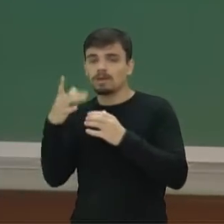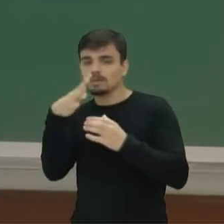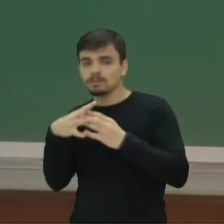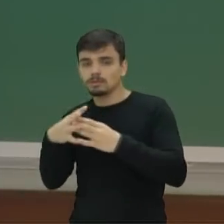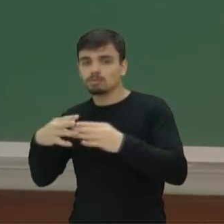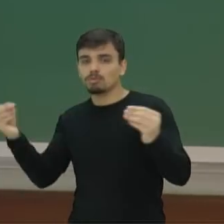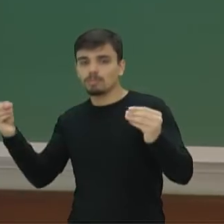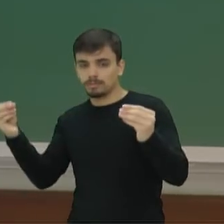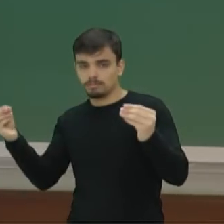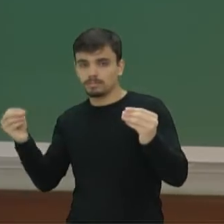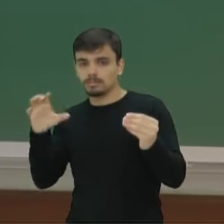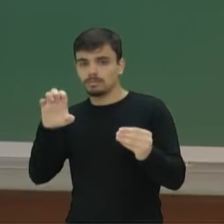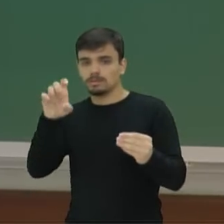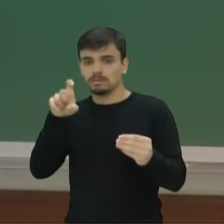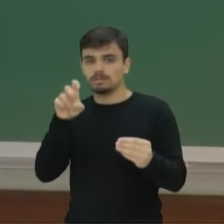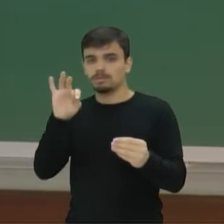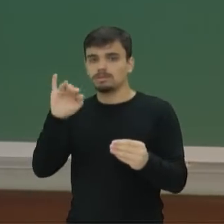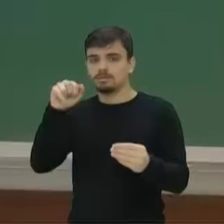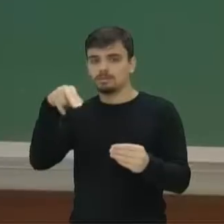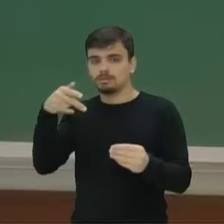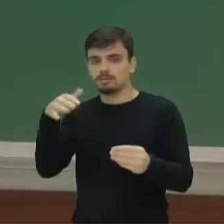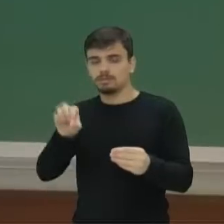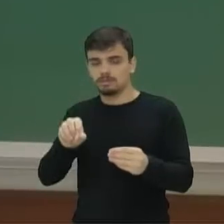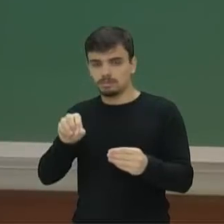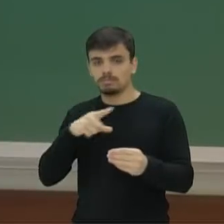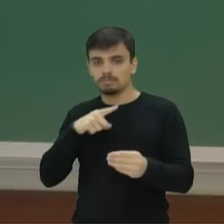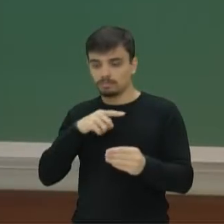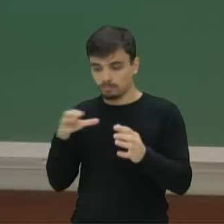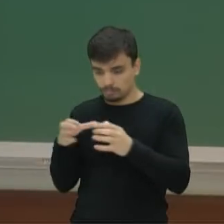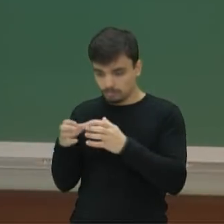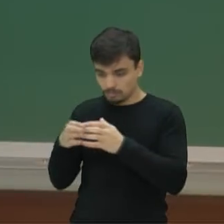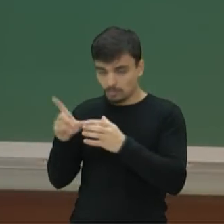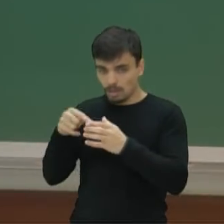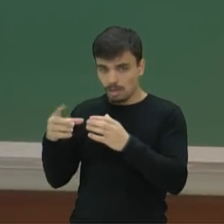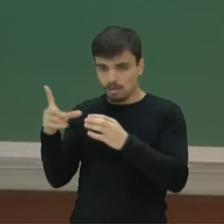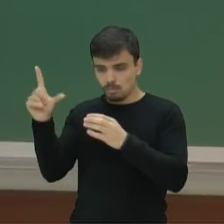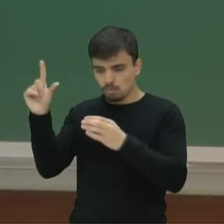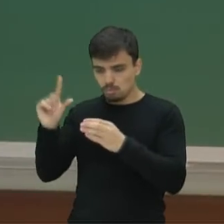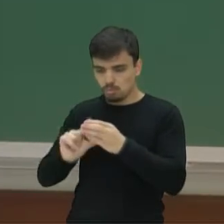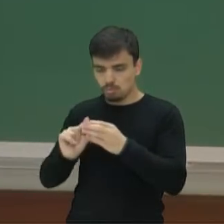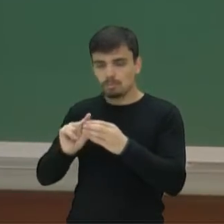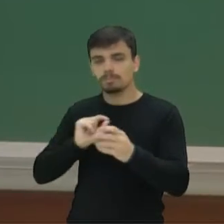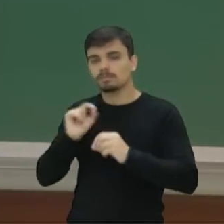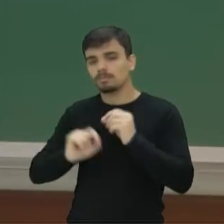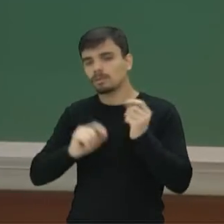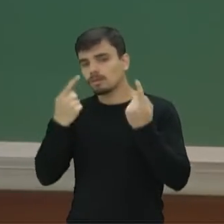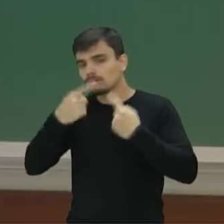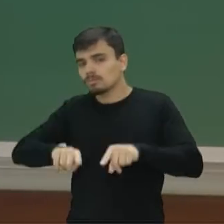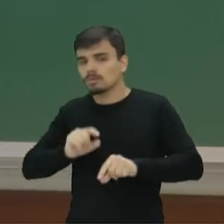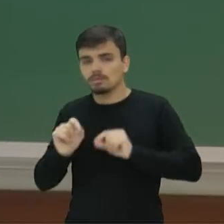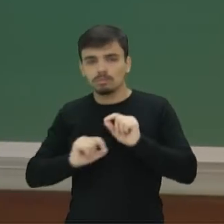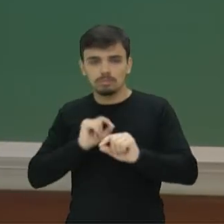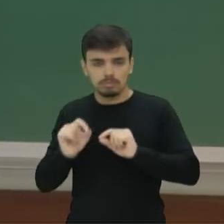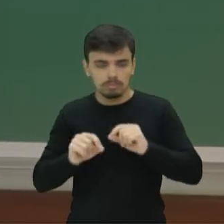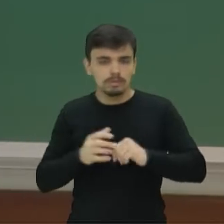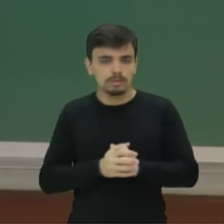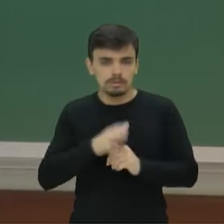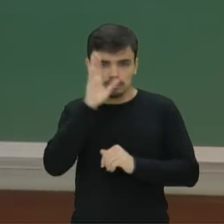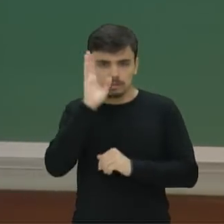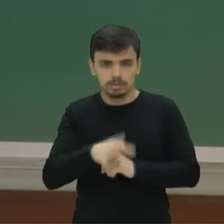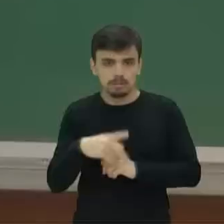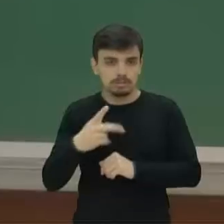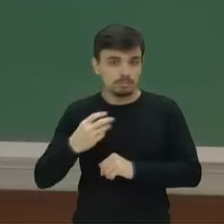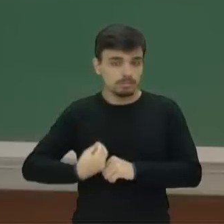seja, essas algumas espécies estão tendo as suas populações reduzidas, o que compromete diretamente a